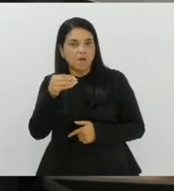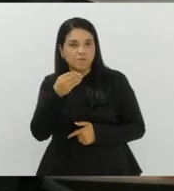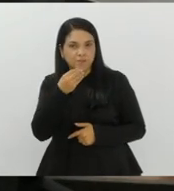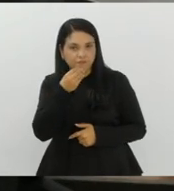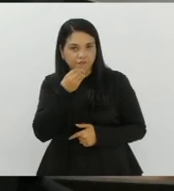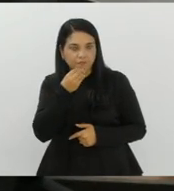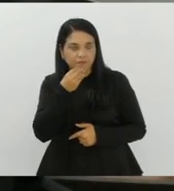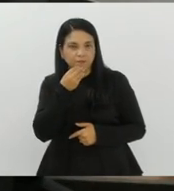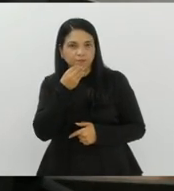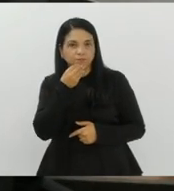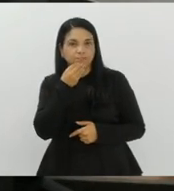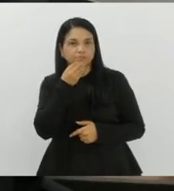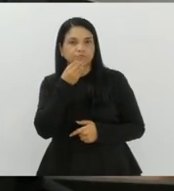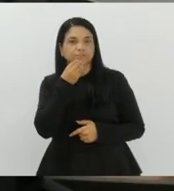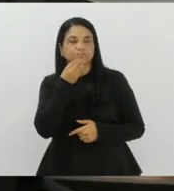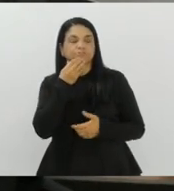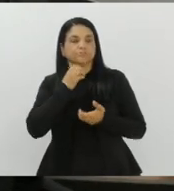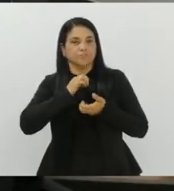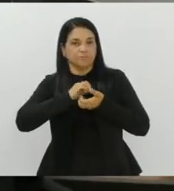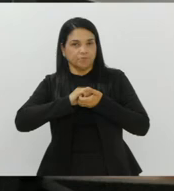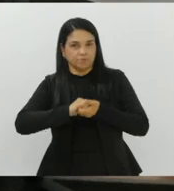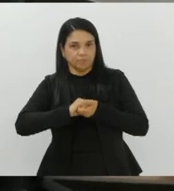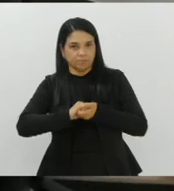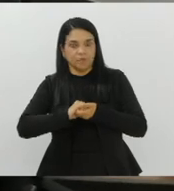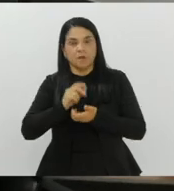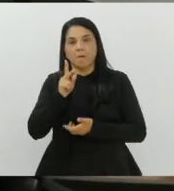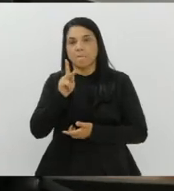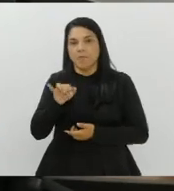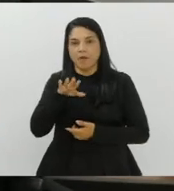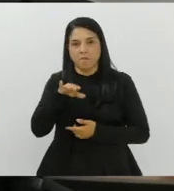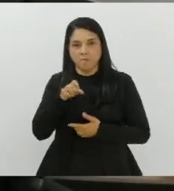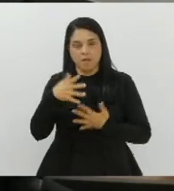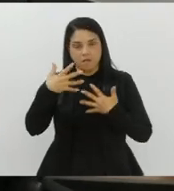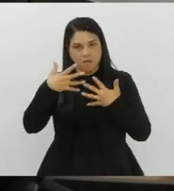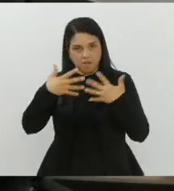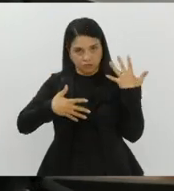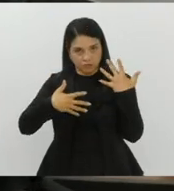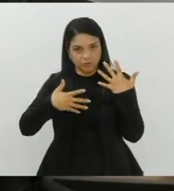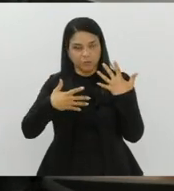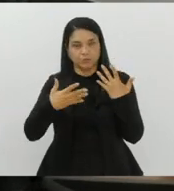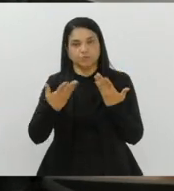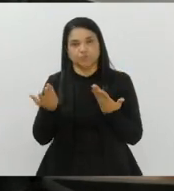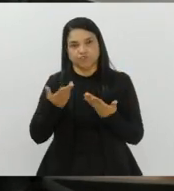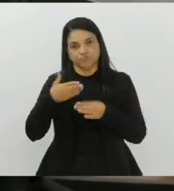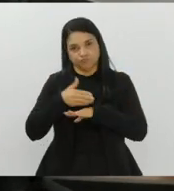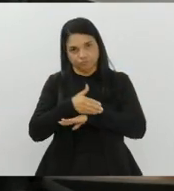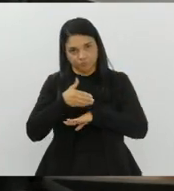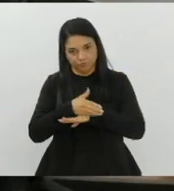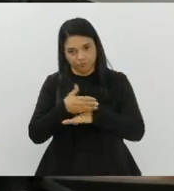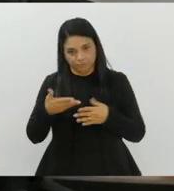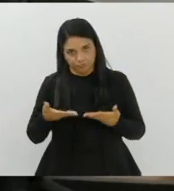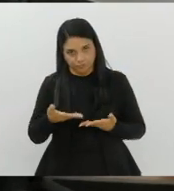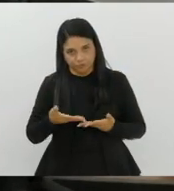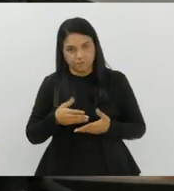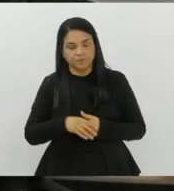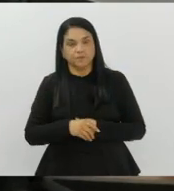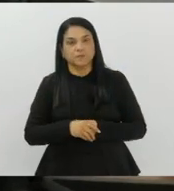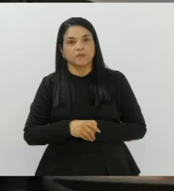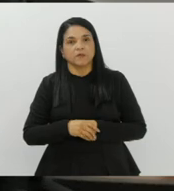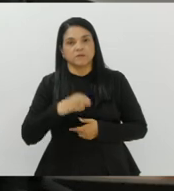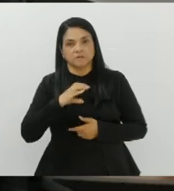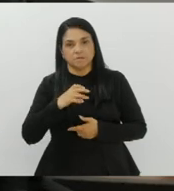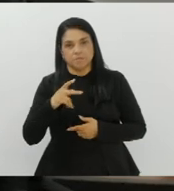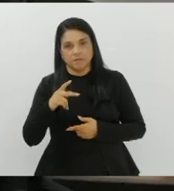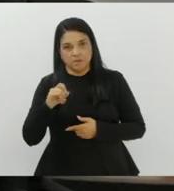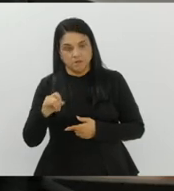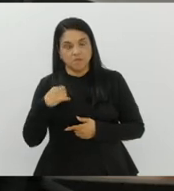para estender os cumprimentos aos pais e mães atípicos que aqui estão, porque eu posso, talvez,